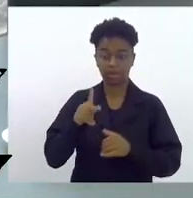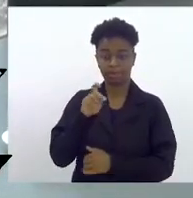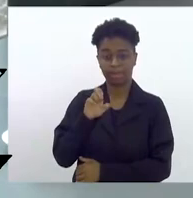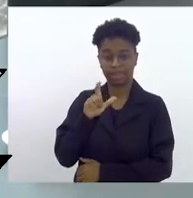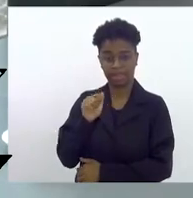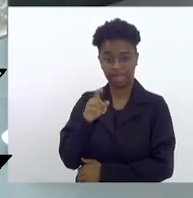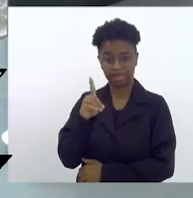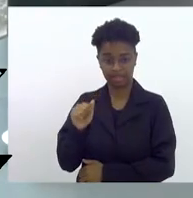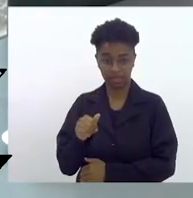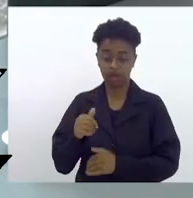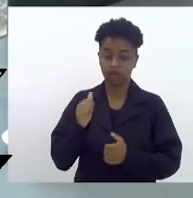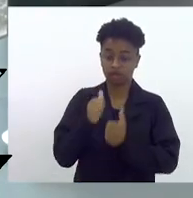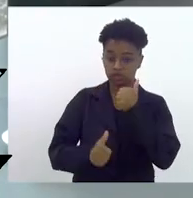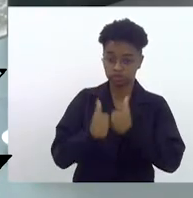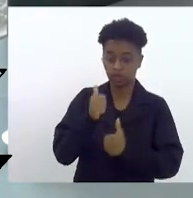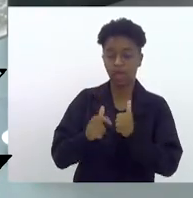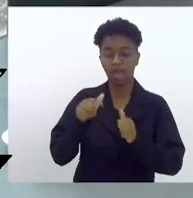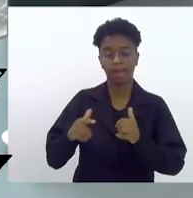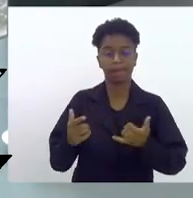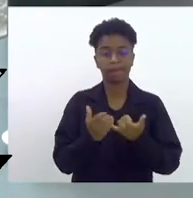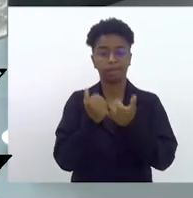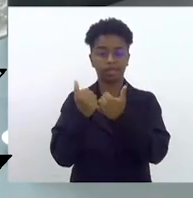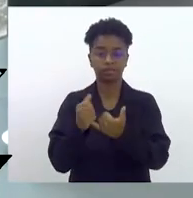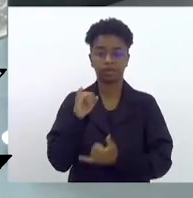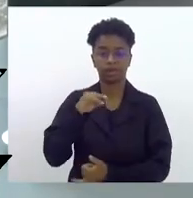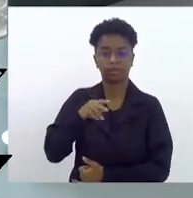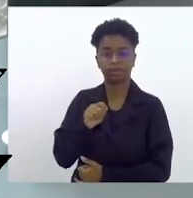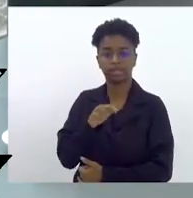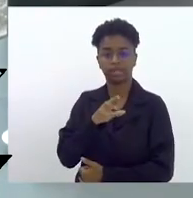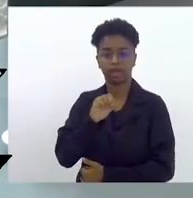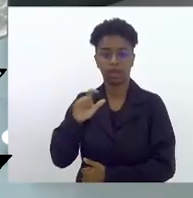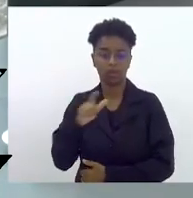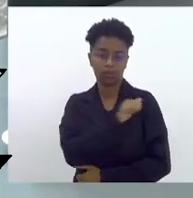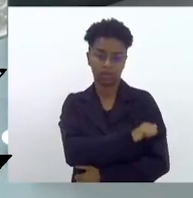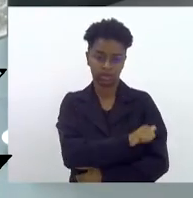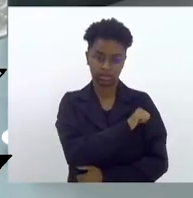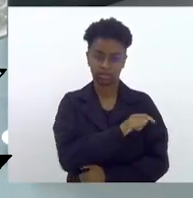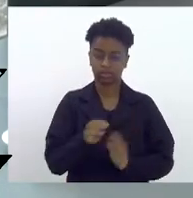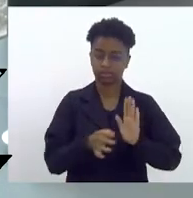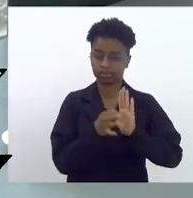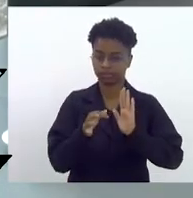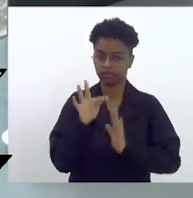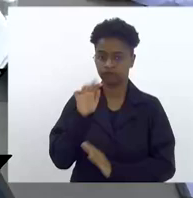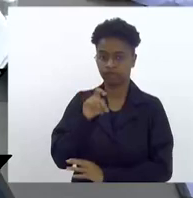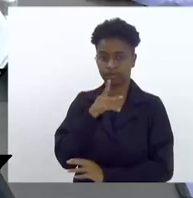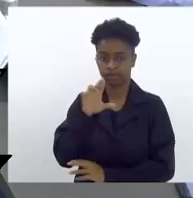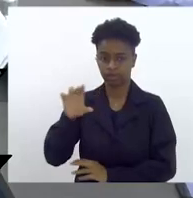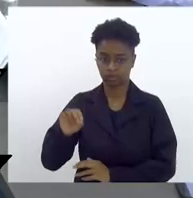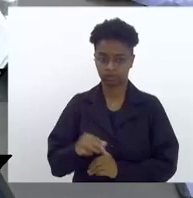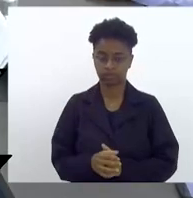como patrimônio cultural imaterial do Estado do Rio de Janeiro para Aparecida